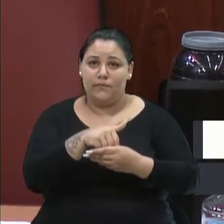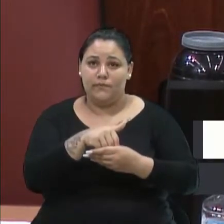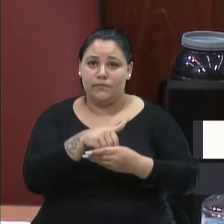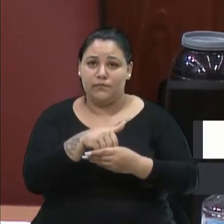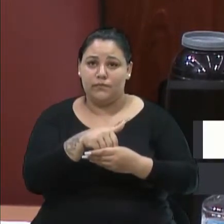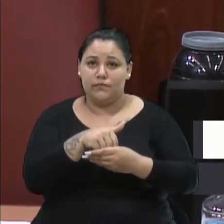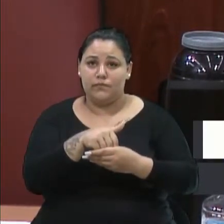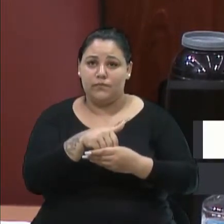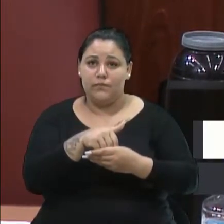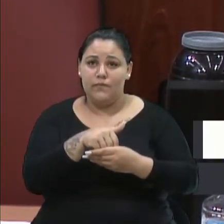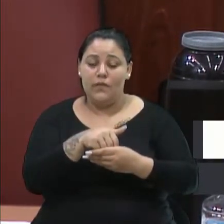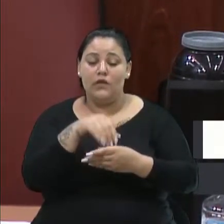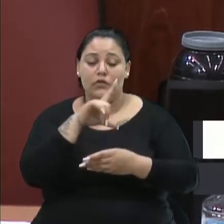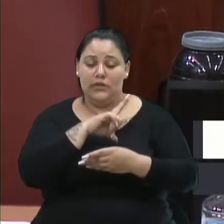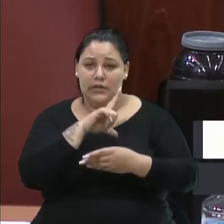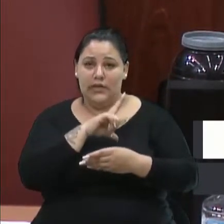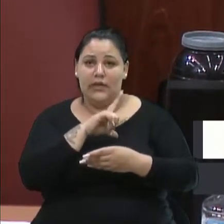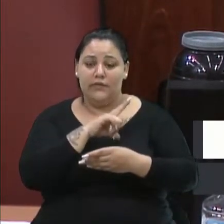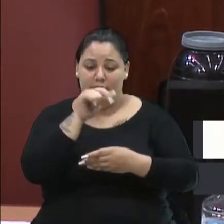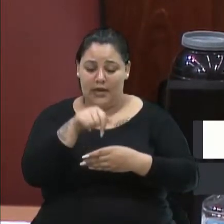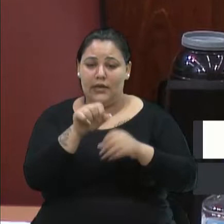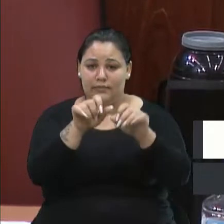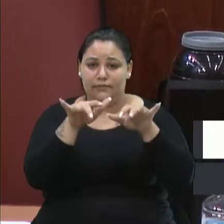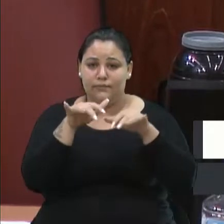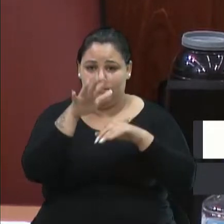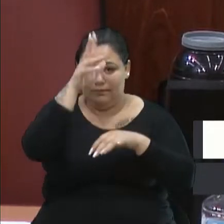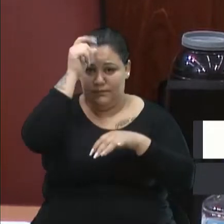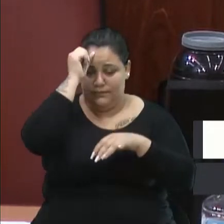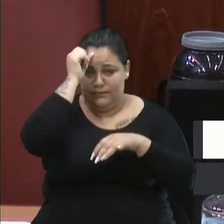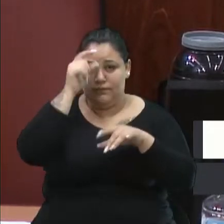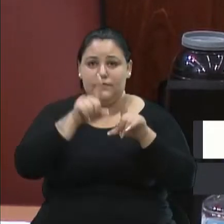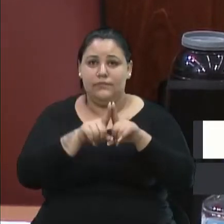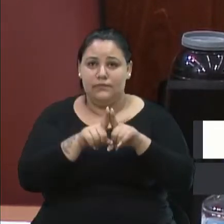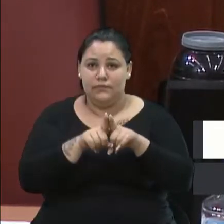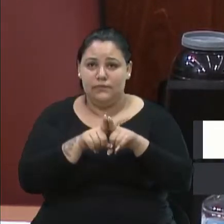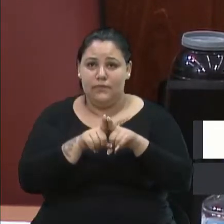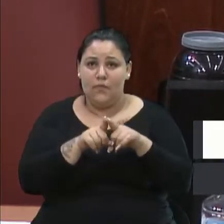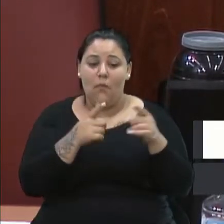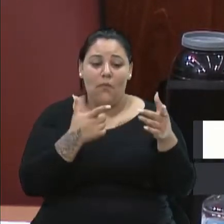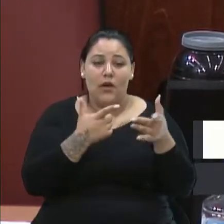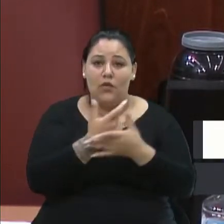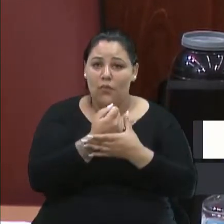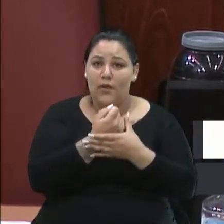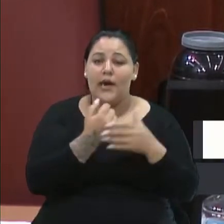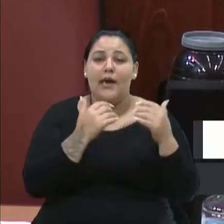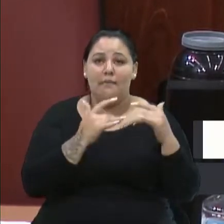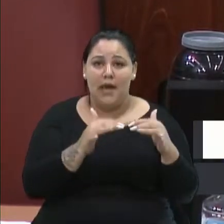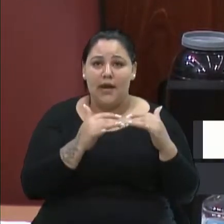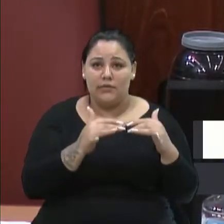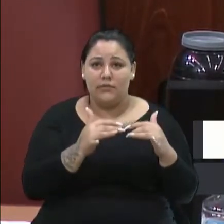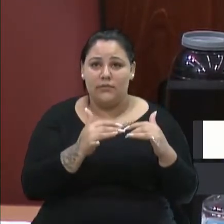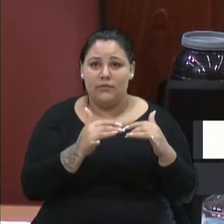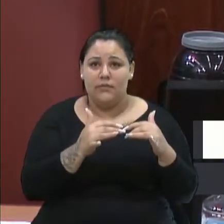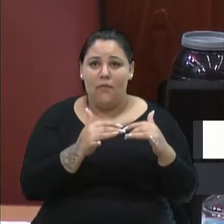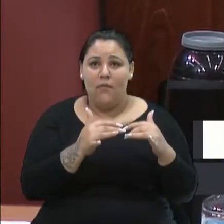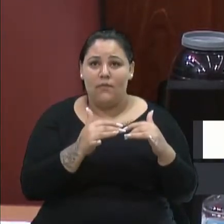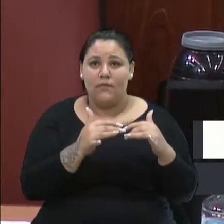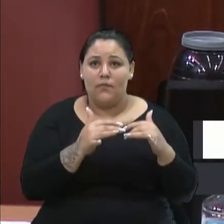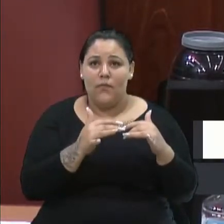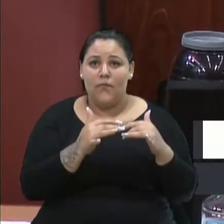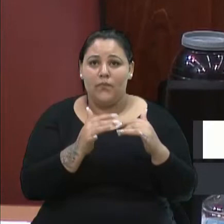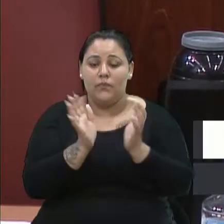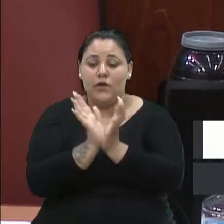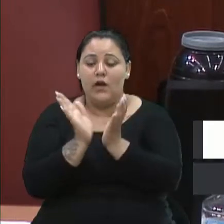isso passou na Câmara, com meu voto contrário, para que fossem compradas as máquinas. E na